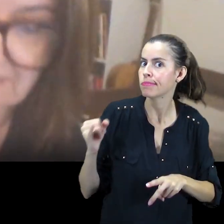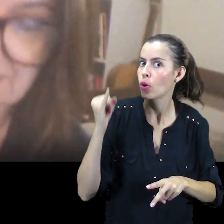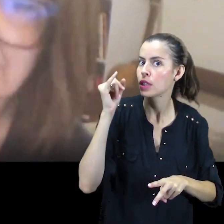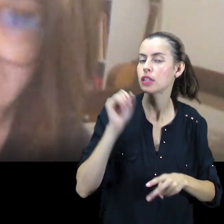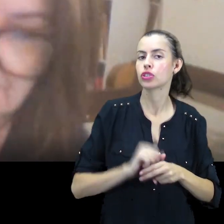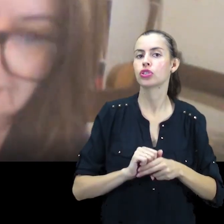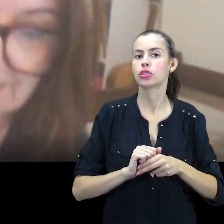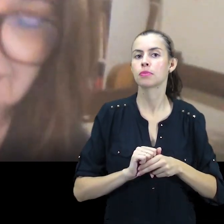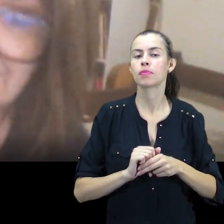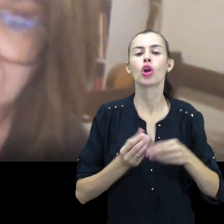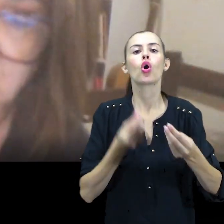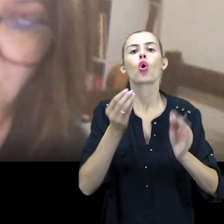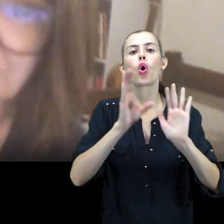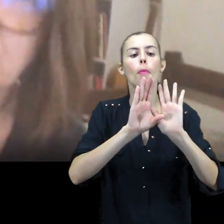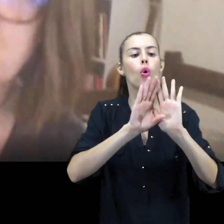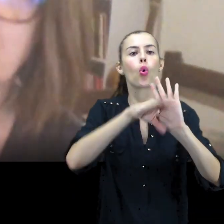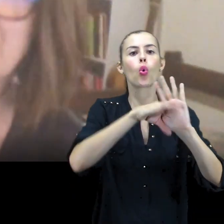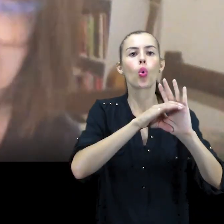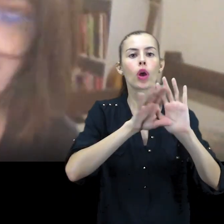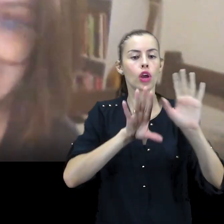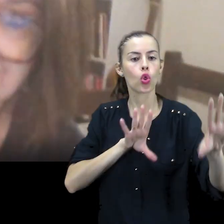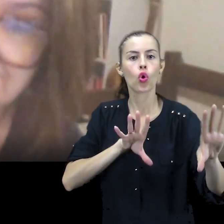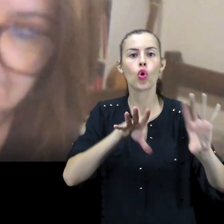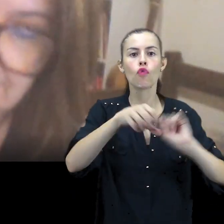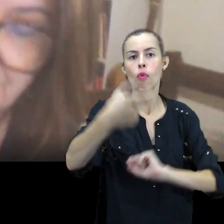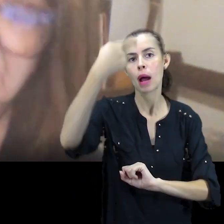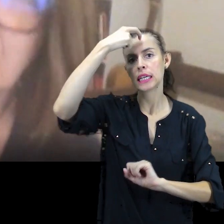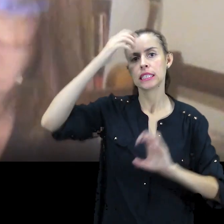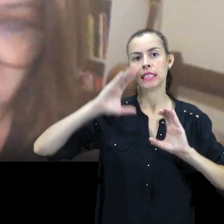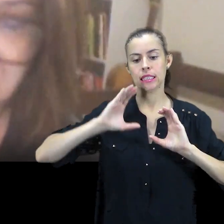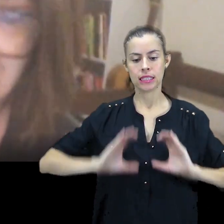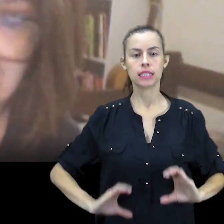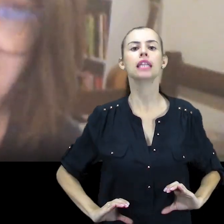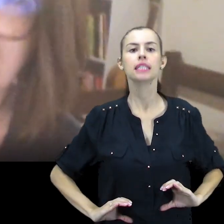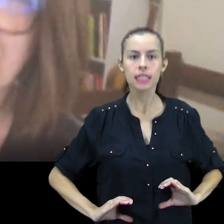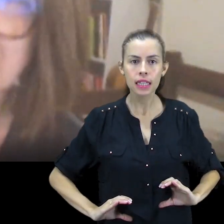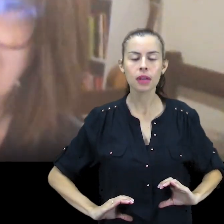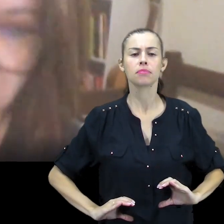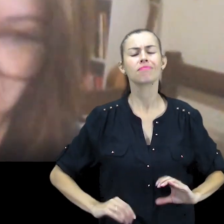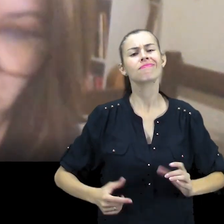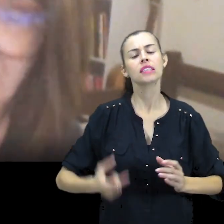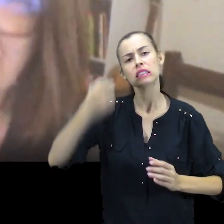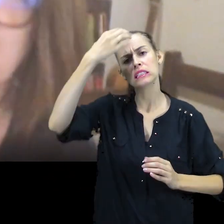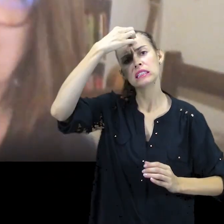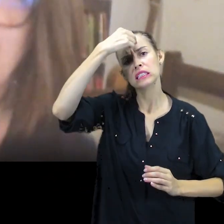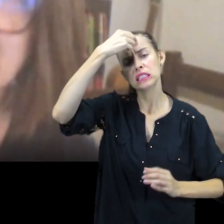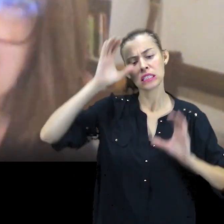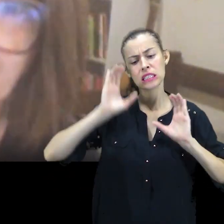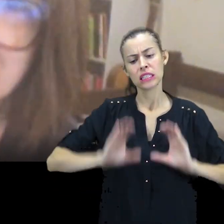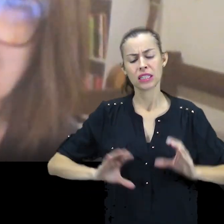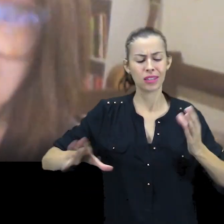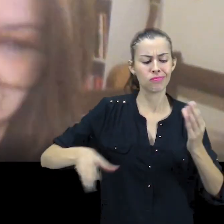nos interessa também, que trata dos conteúdos de formação para a cidadania, onde nós destacamos a educação em direitos humanos,